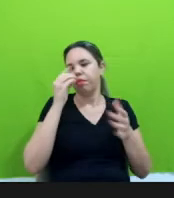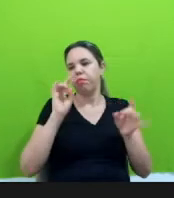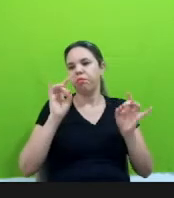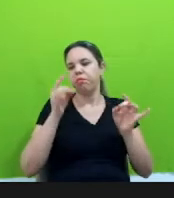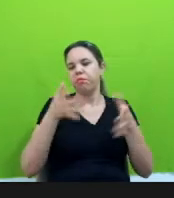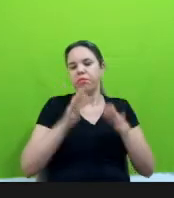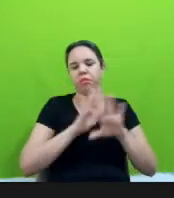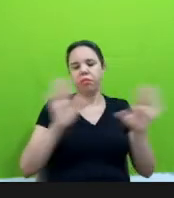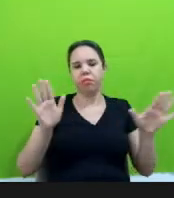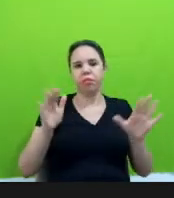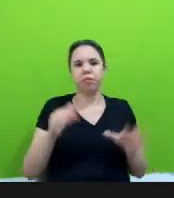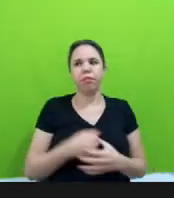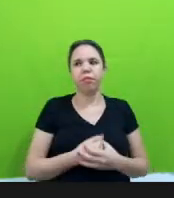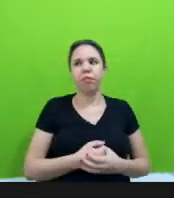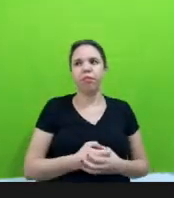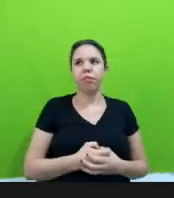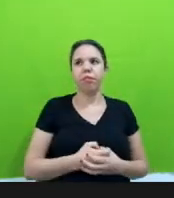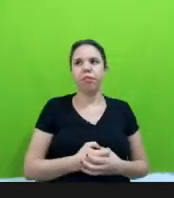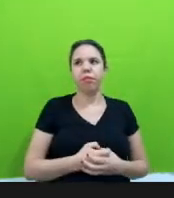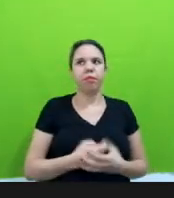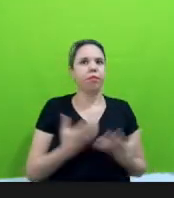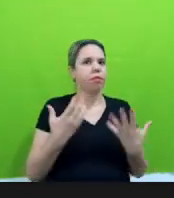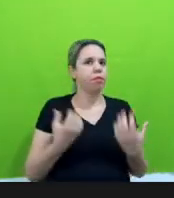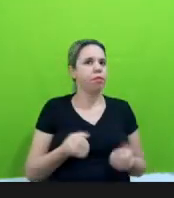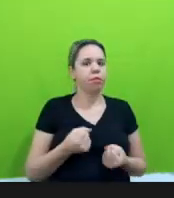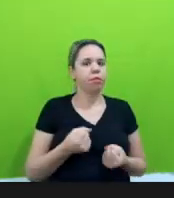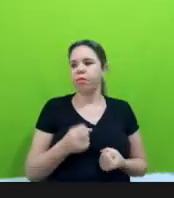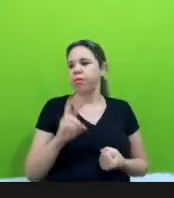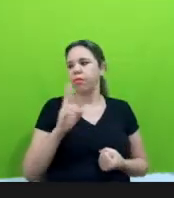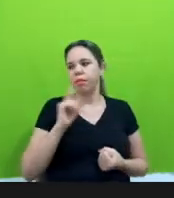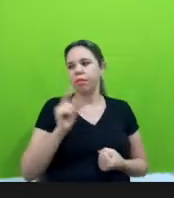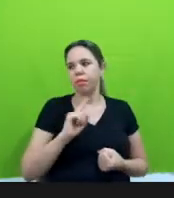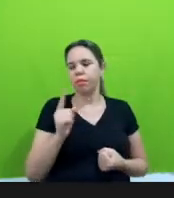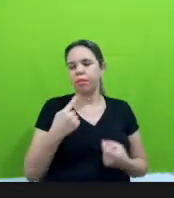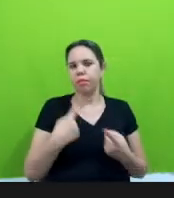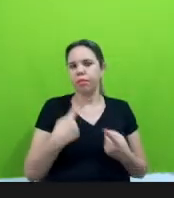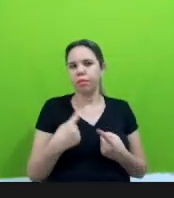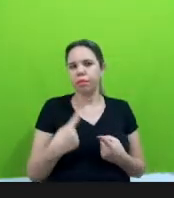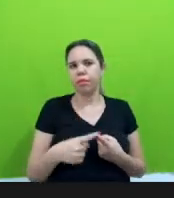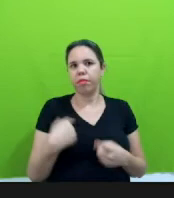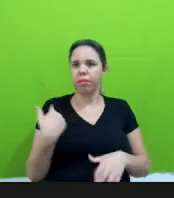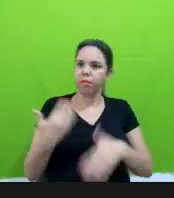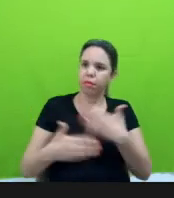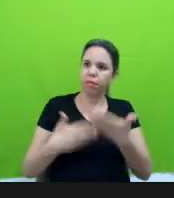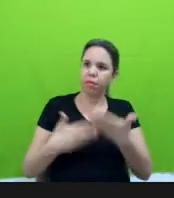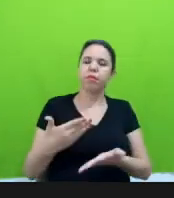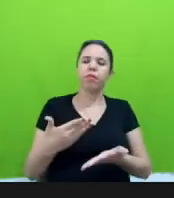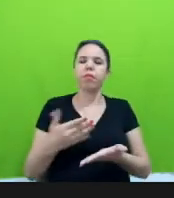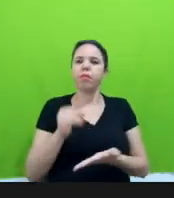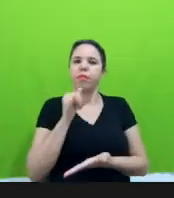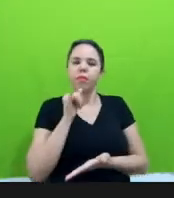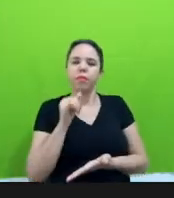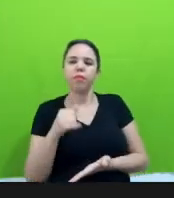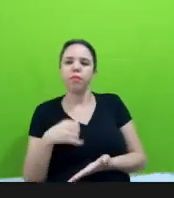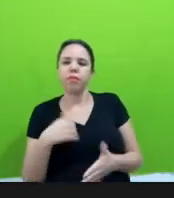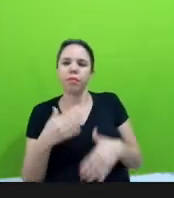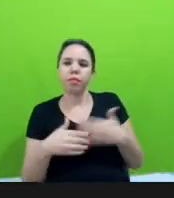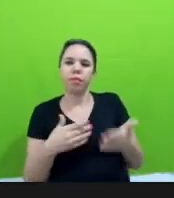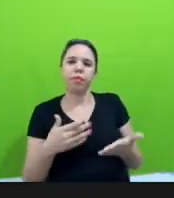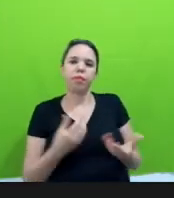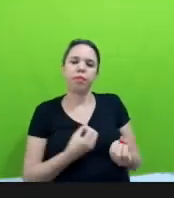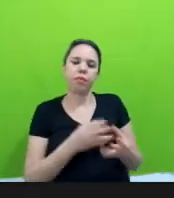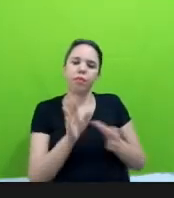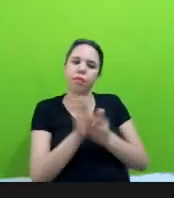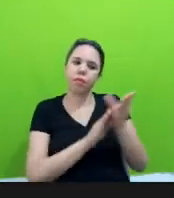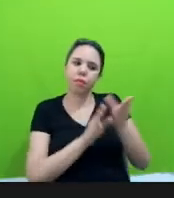satisfatória, obviamente, né? Não aceitar essa primeira resposta, porque também é um processo civilizatório, é um processo de instrução dos